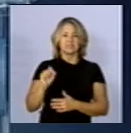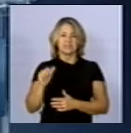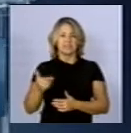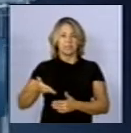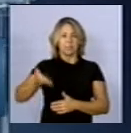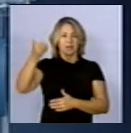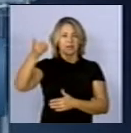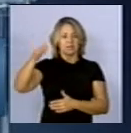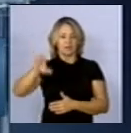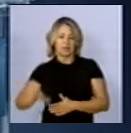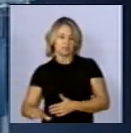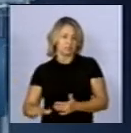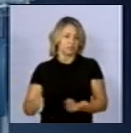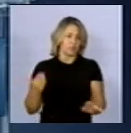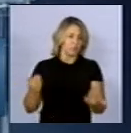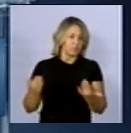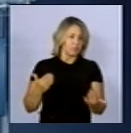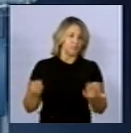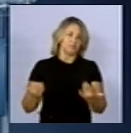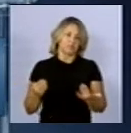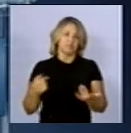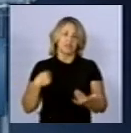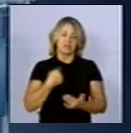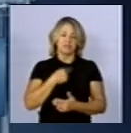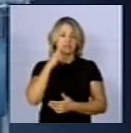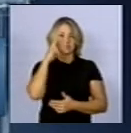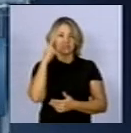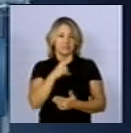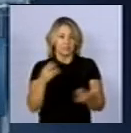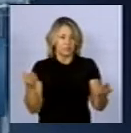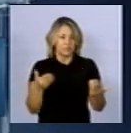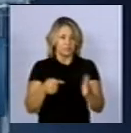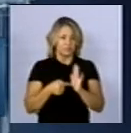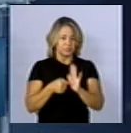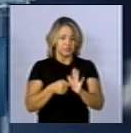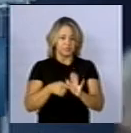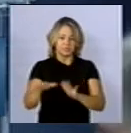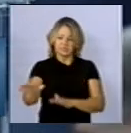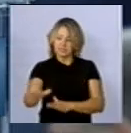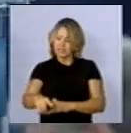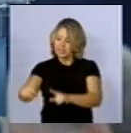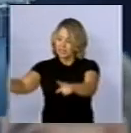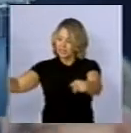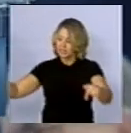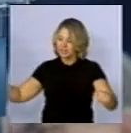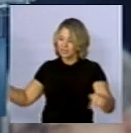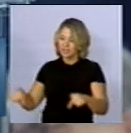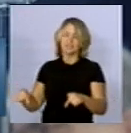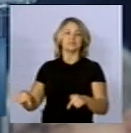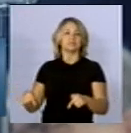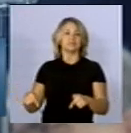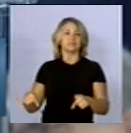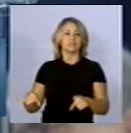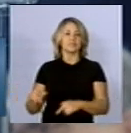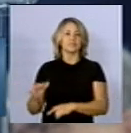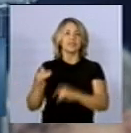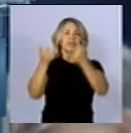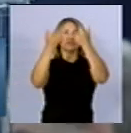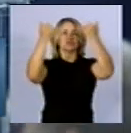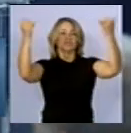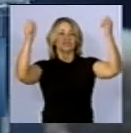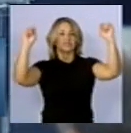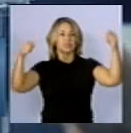ou alto né Eh a nossa referência para terrenos valor venal de linhas cuja empresa tem a propriedade